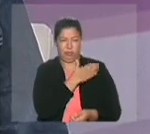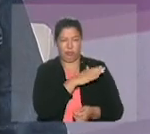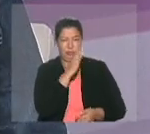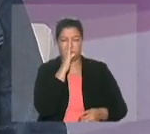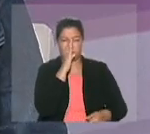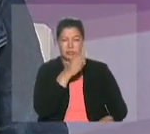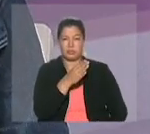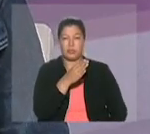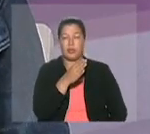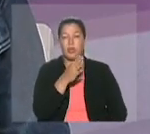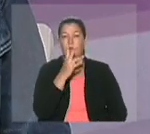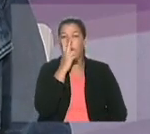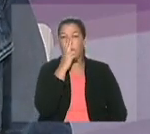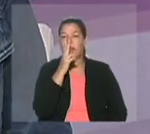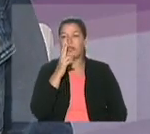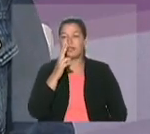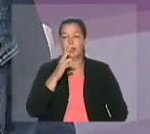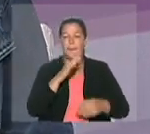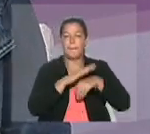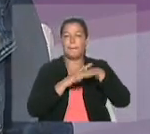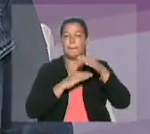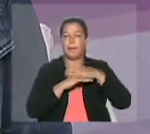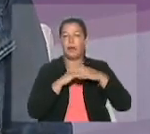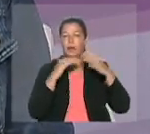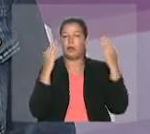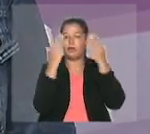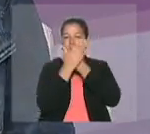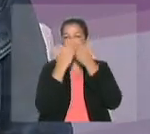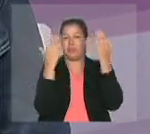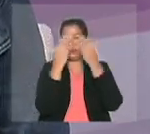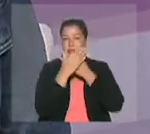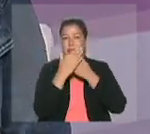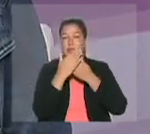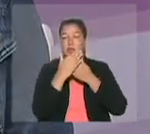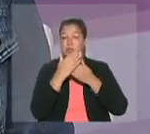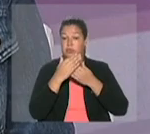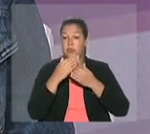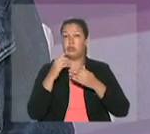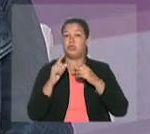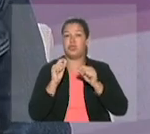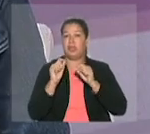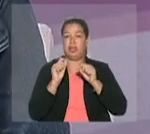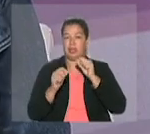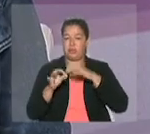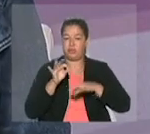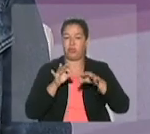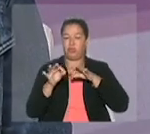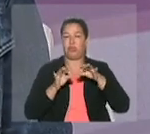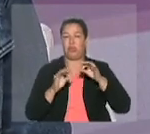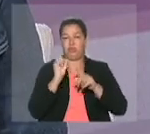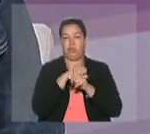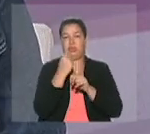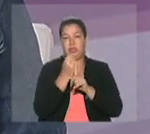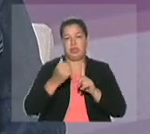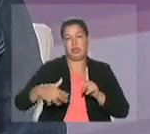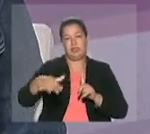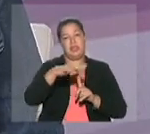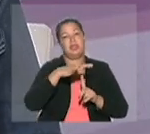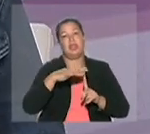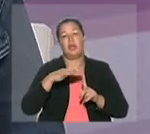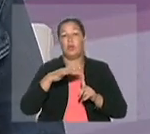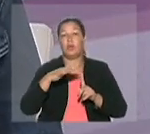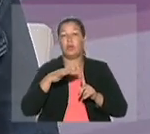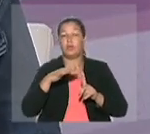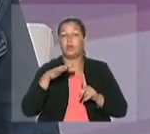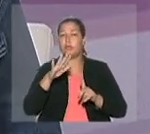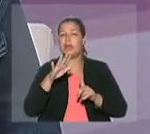mão invisível, né, do Estado com mecanismos de controle social, e esses mecanismos são dados